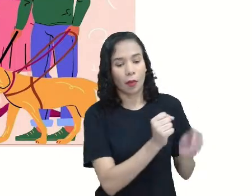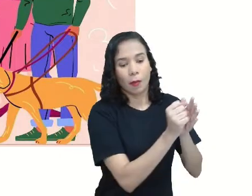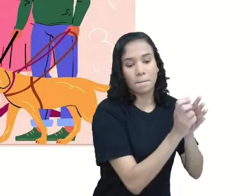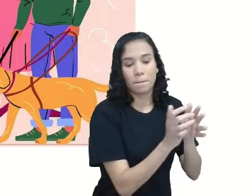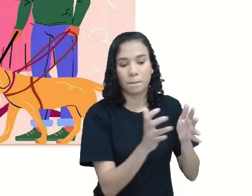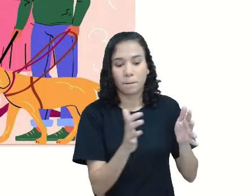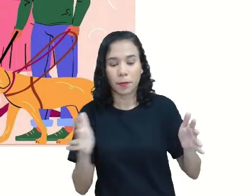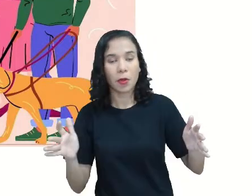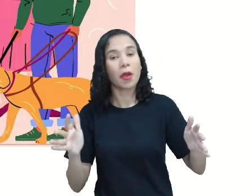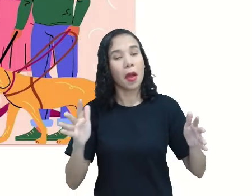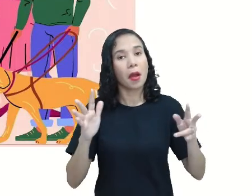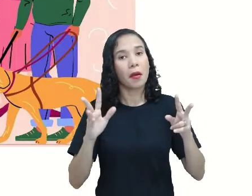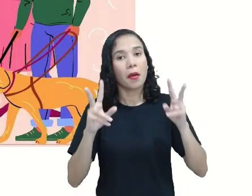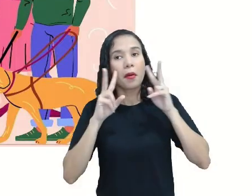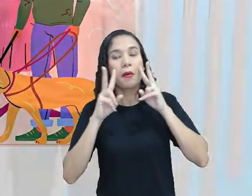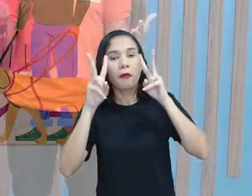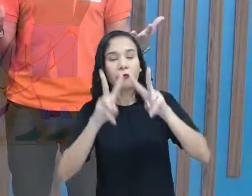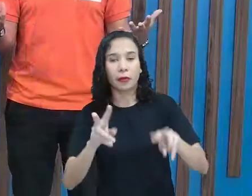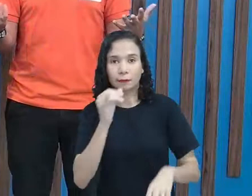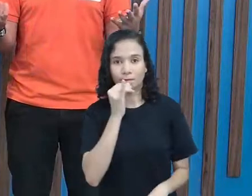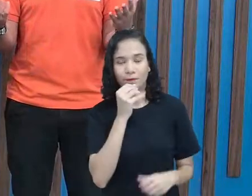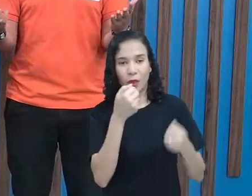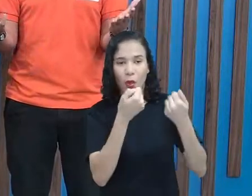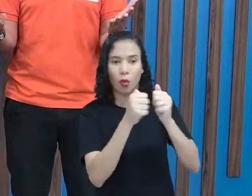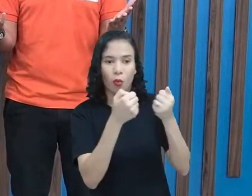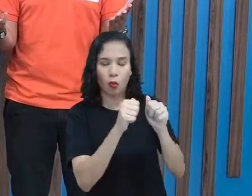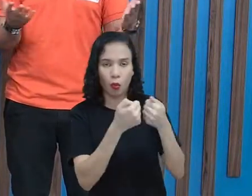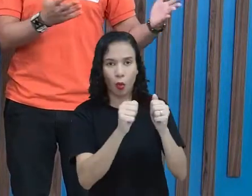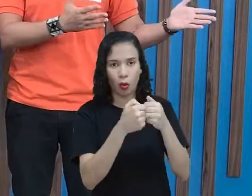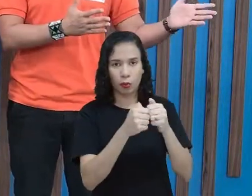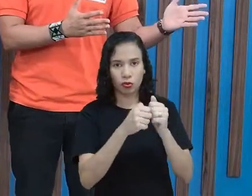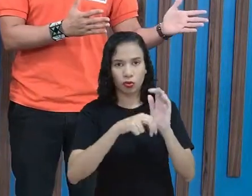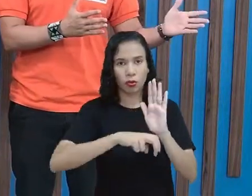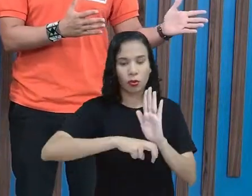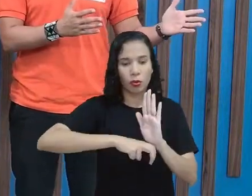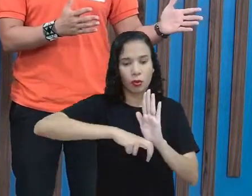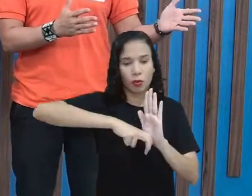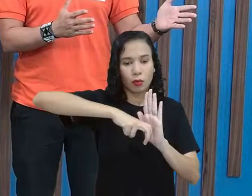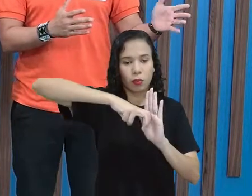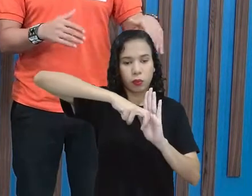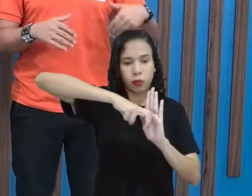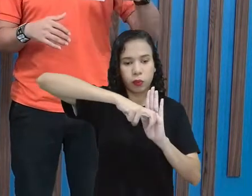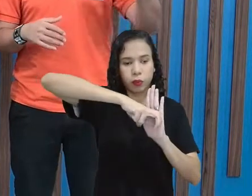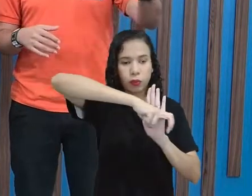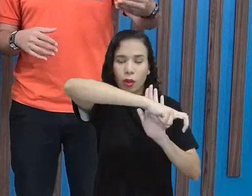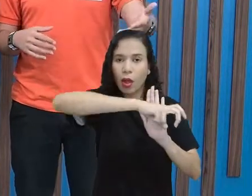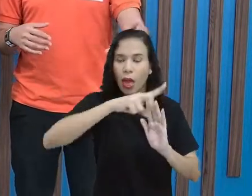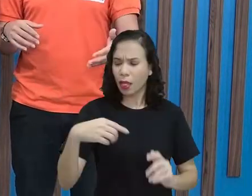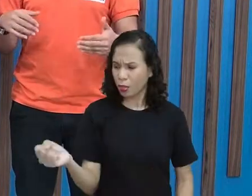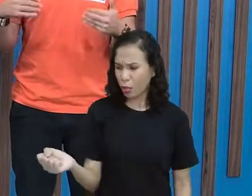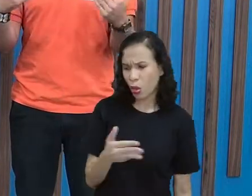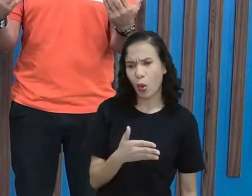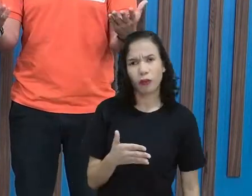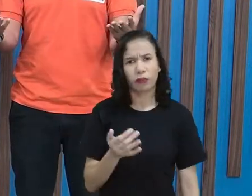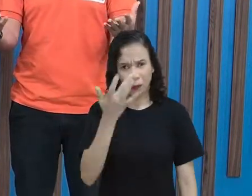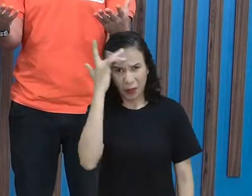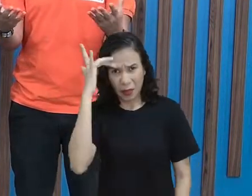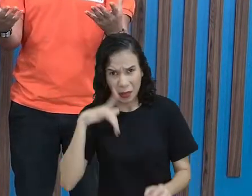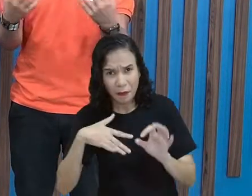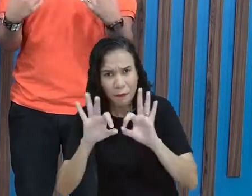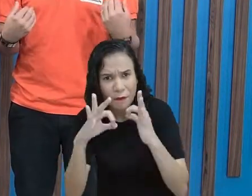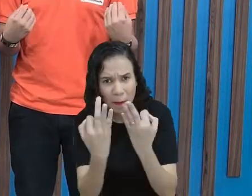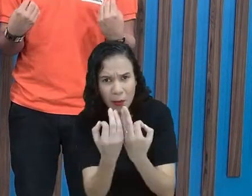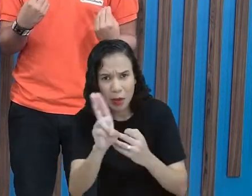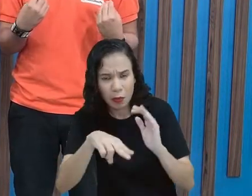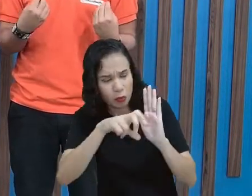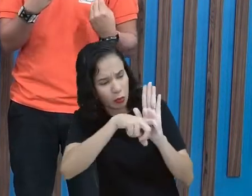vê mais, né? Essas pessoas... O ônibus com acesso, ele é uma coisa muito recente, né? Sim. Quem tem familiar, né? Isso, muitas vezes a